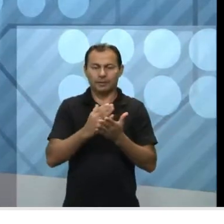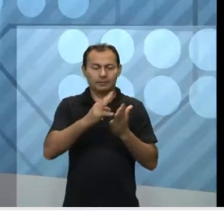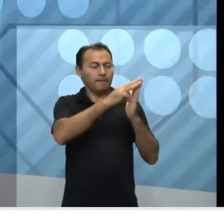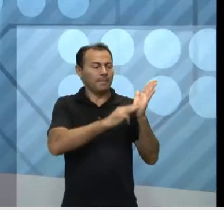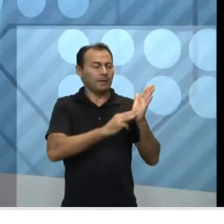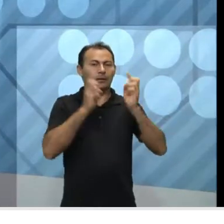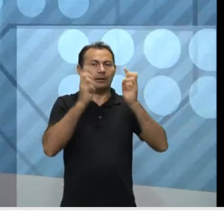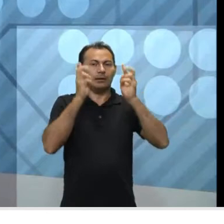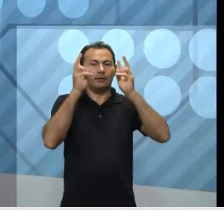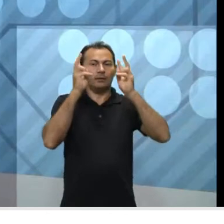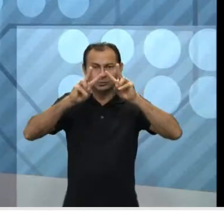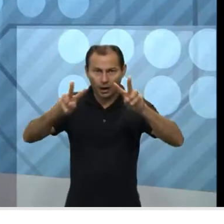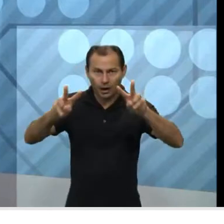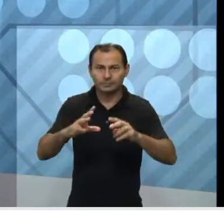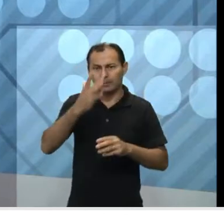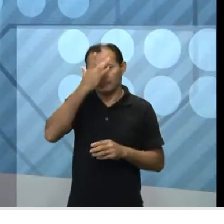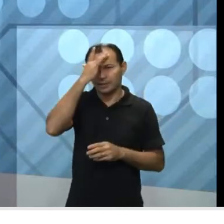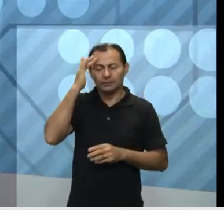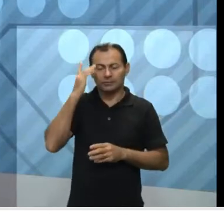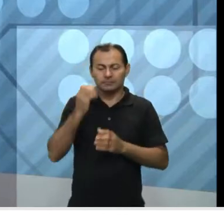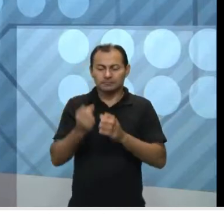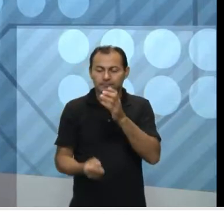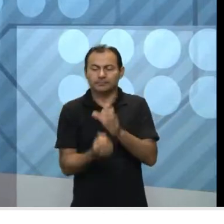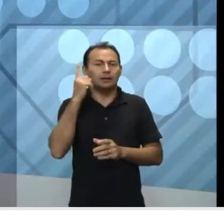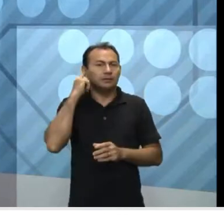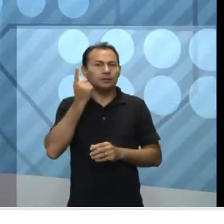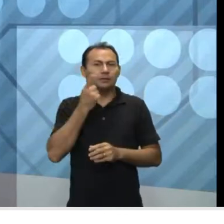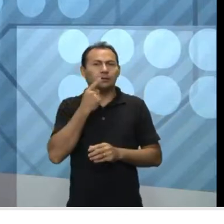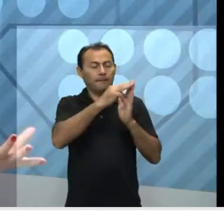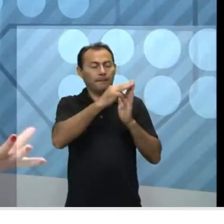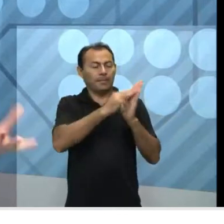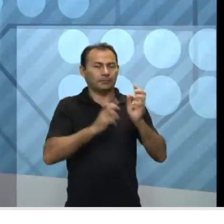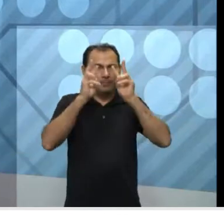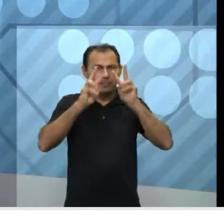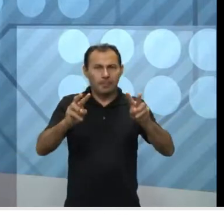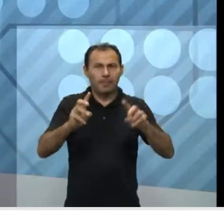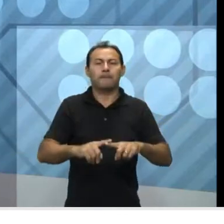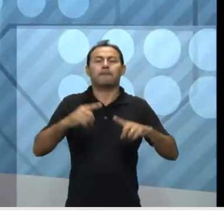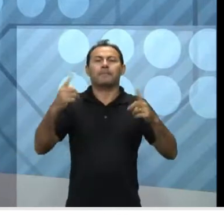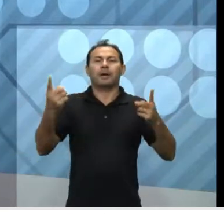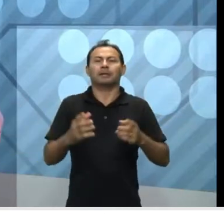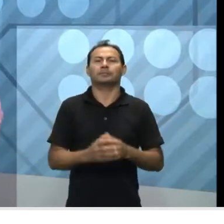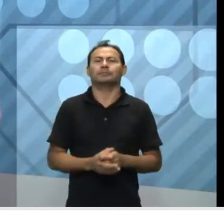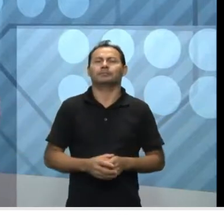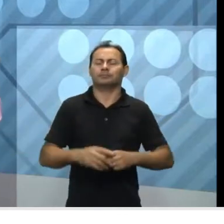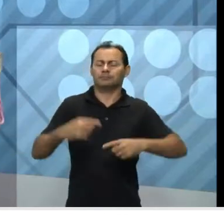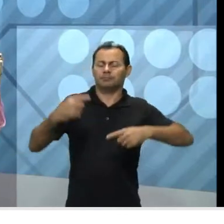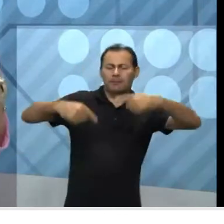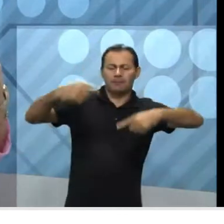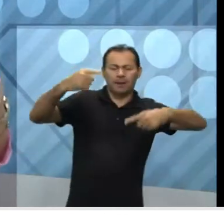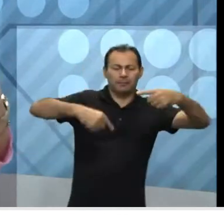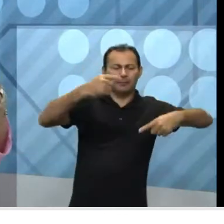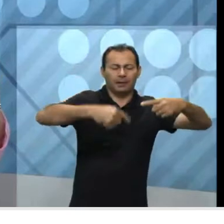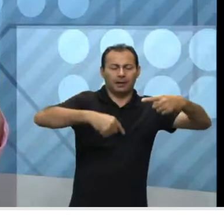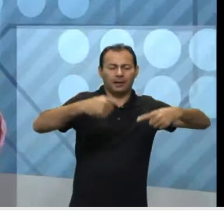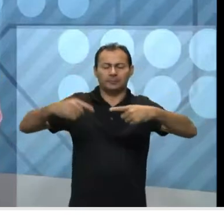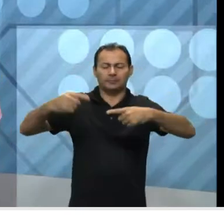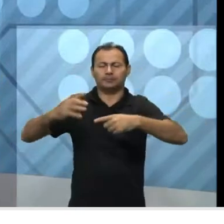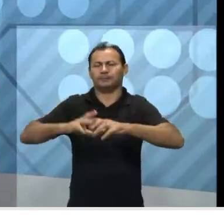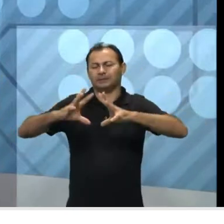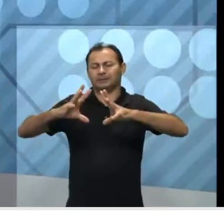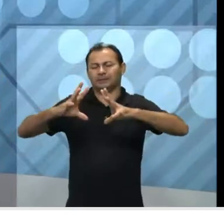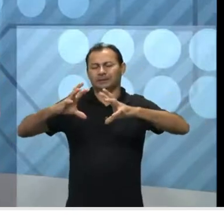era surdo, então era um método visual. No entanto, a disputa, né, as divergências entre pode-se